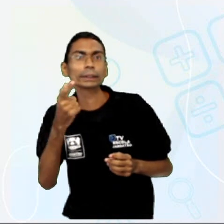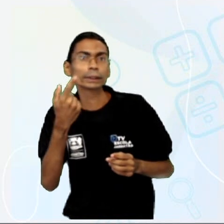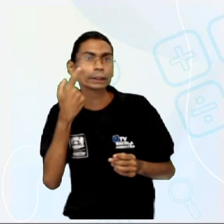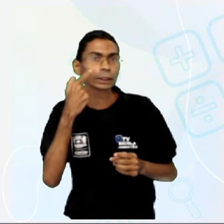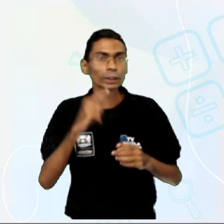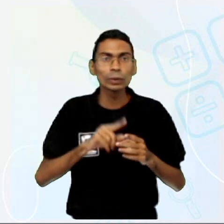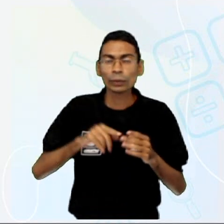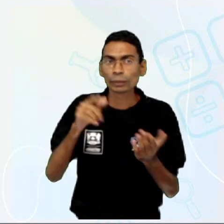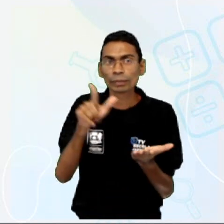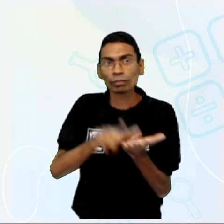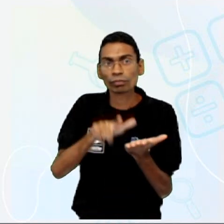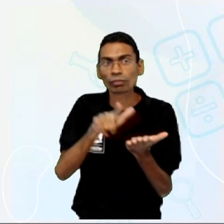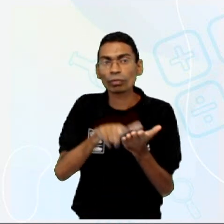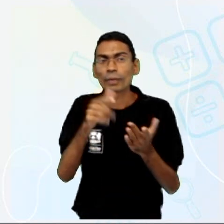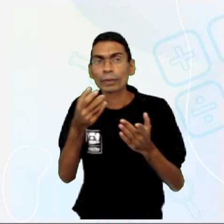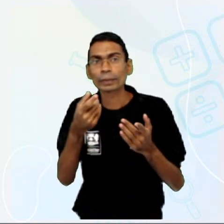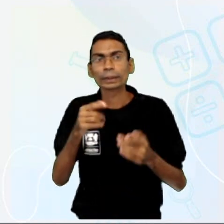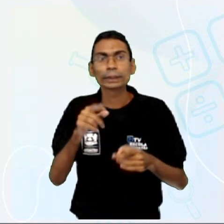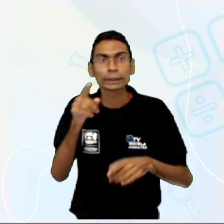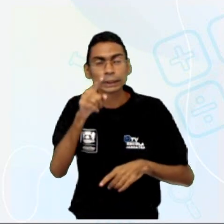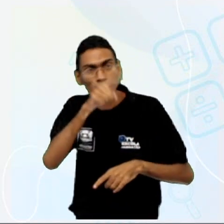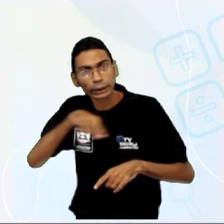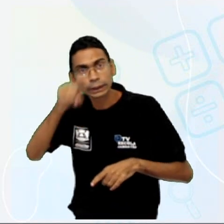arco-íris, círculos,